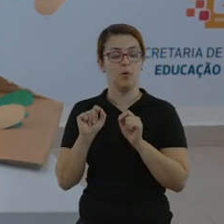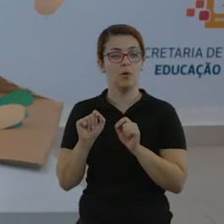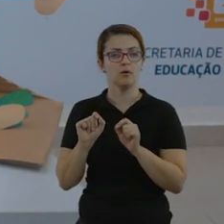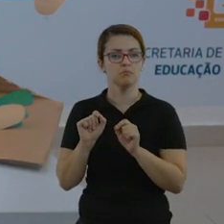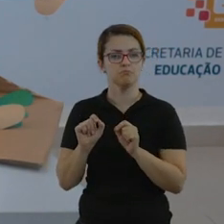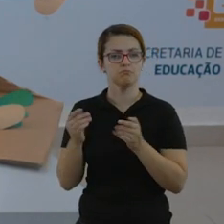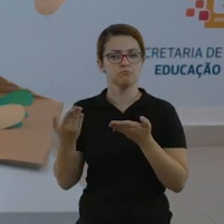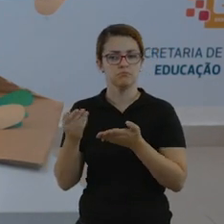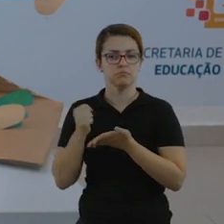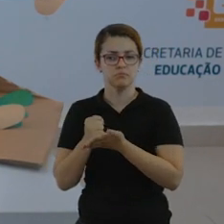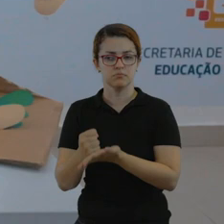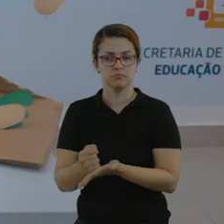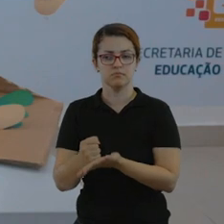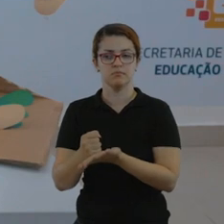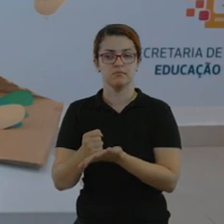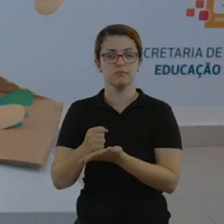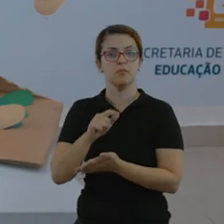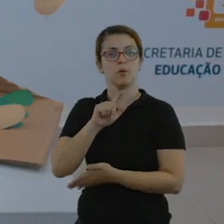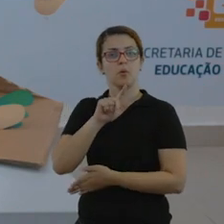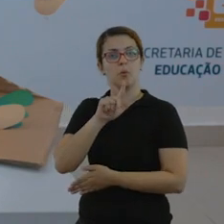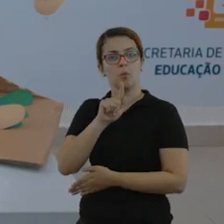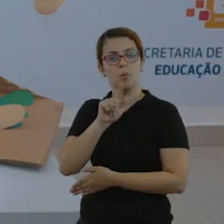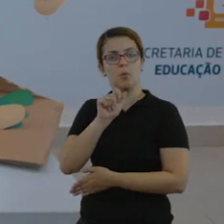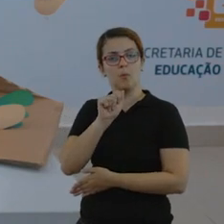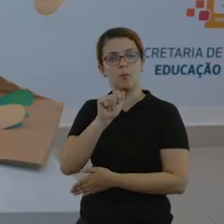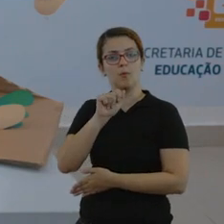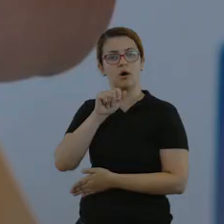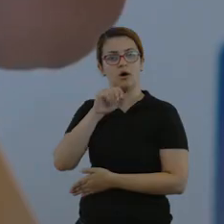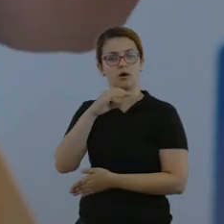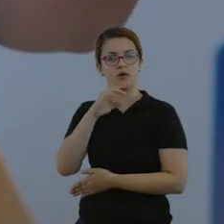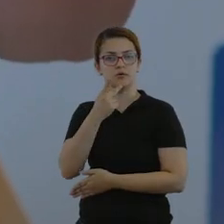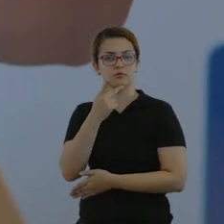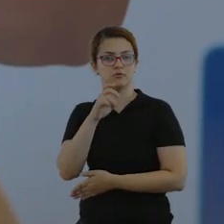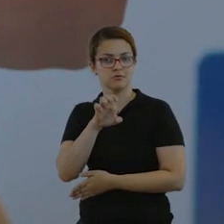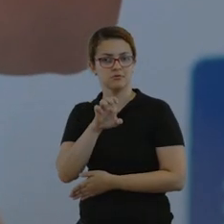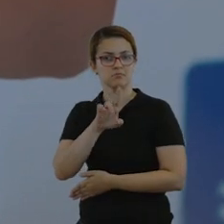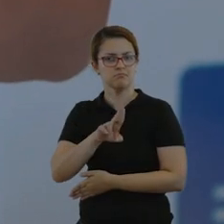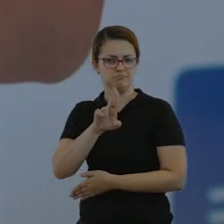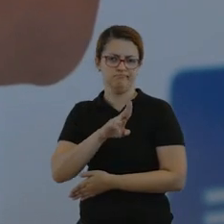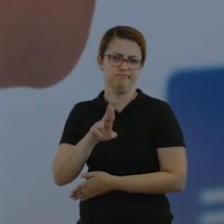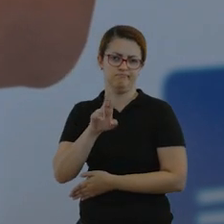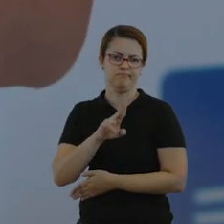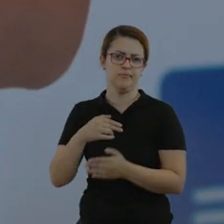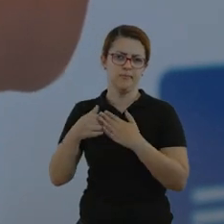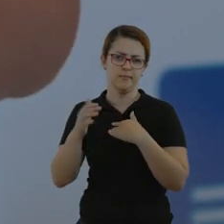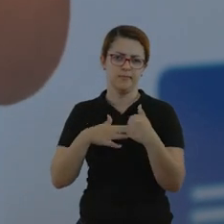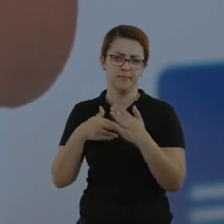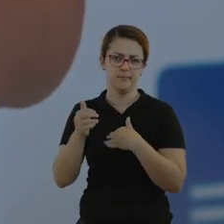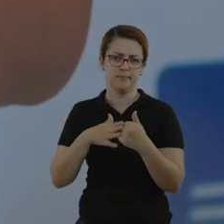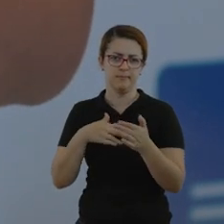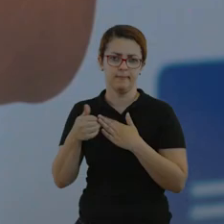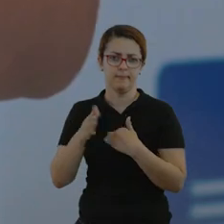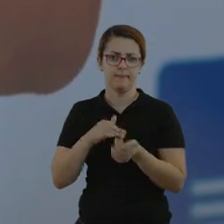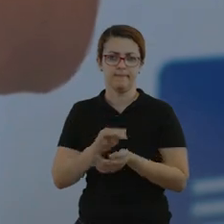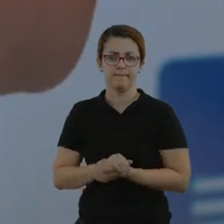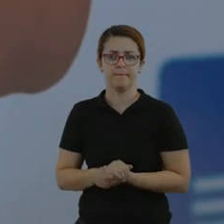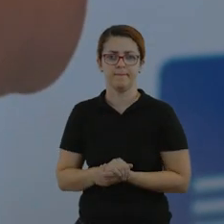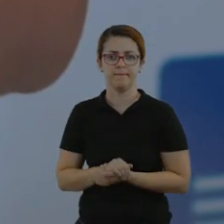fazer essa atividade, tinta guache. A tinta guache, ela é muito prática para ser usada e